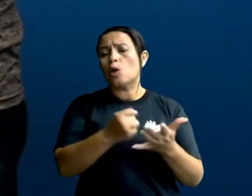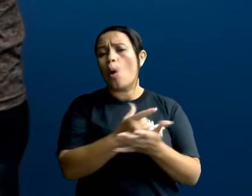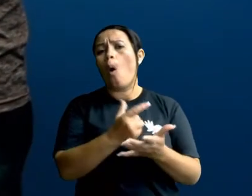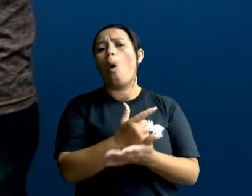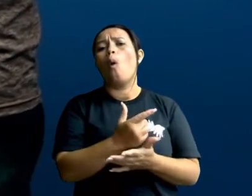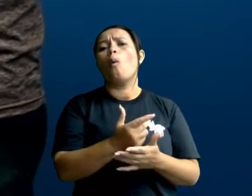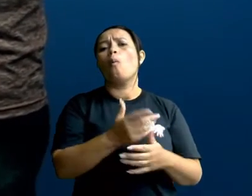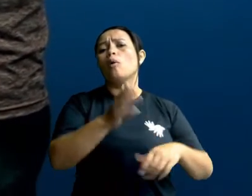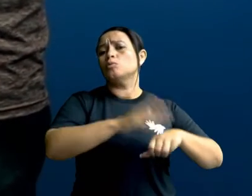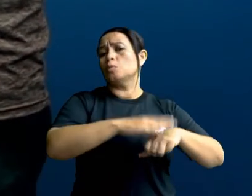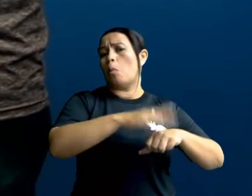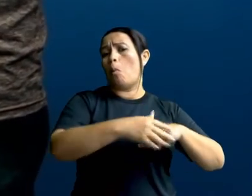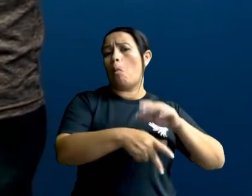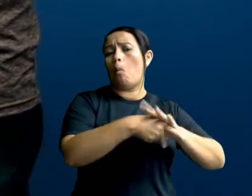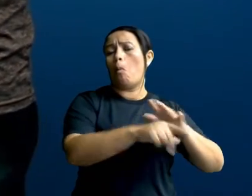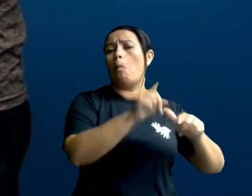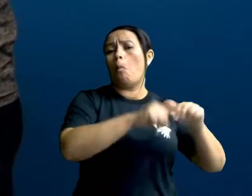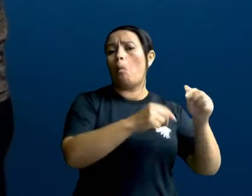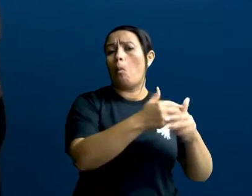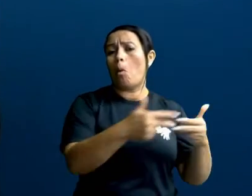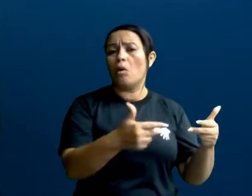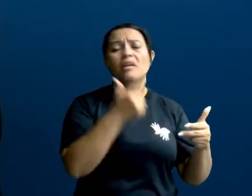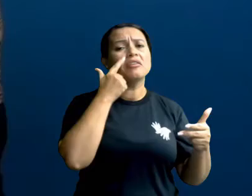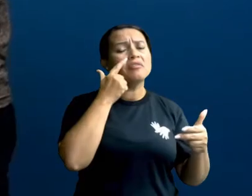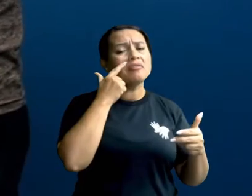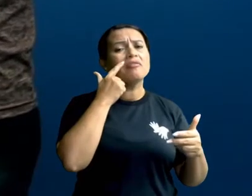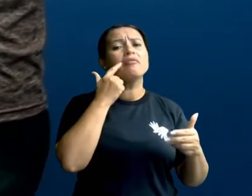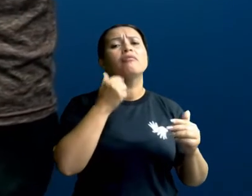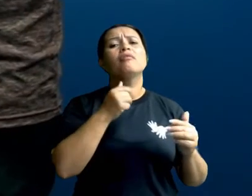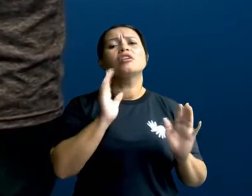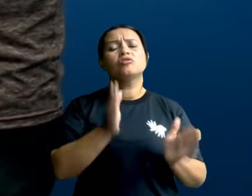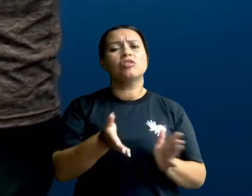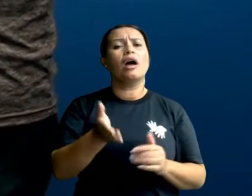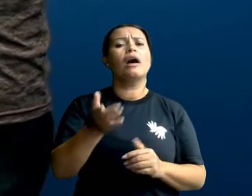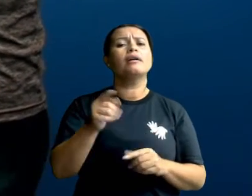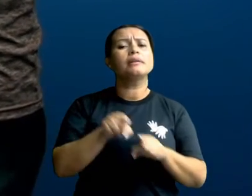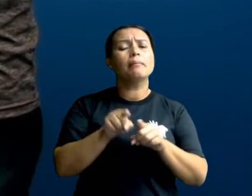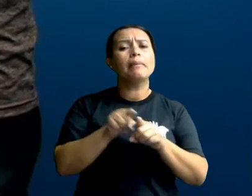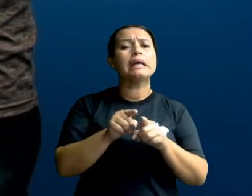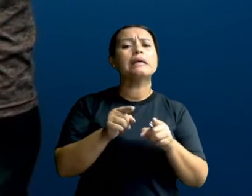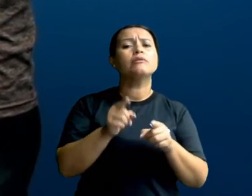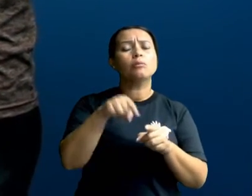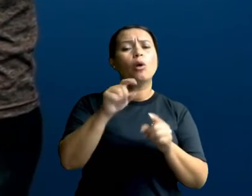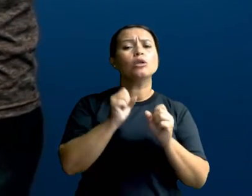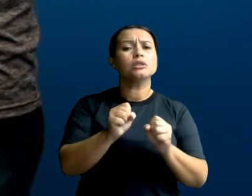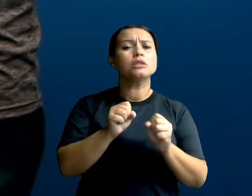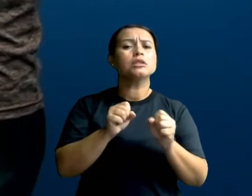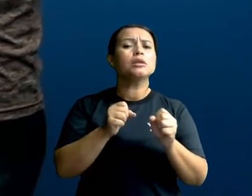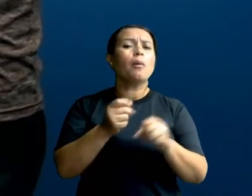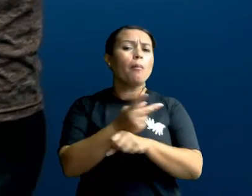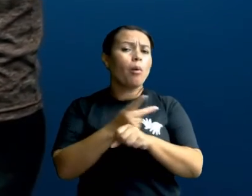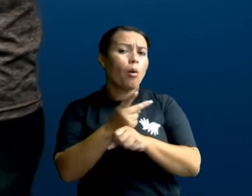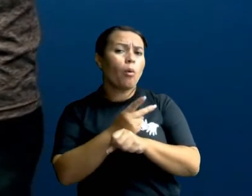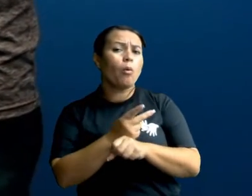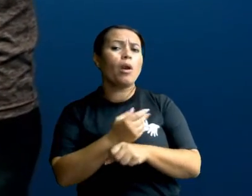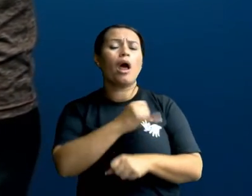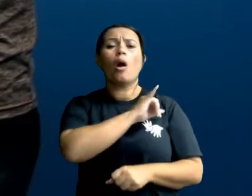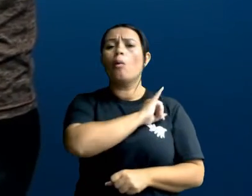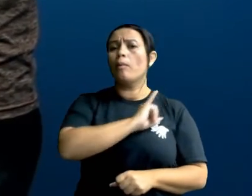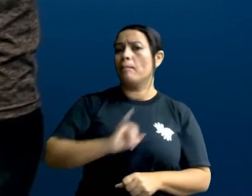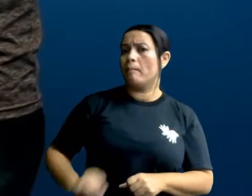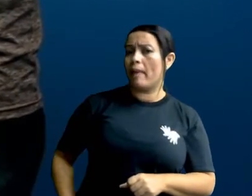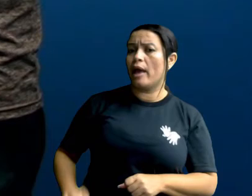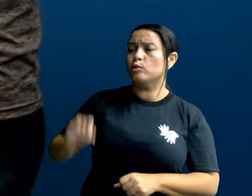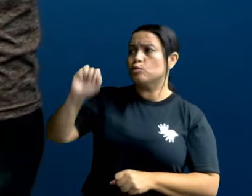vê largamente em vários filmes, né, que a gente já viu dessas ocupações. Você pode procurar aí o Império do Sol, do Steven